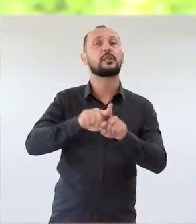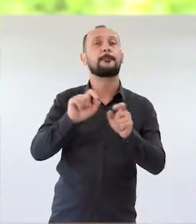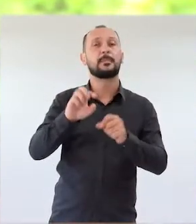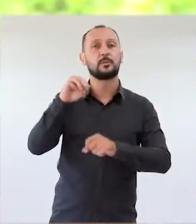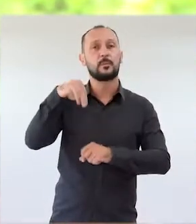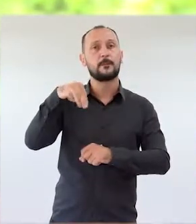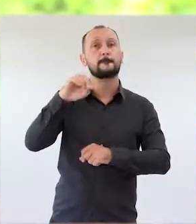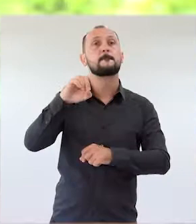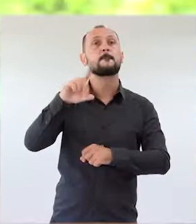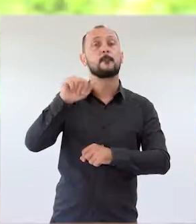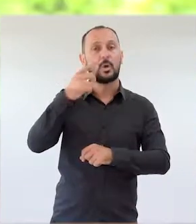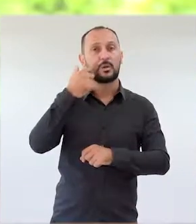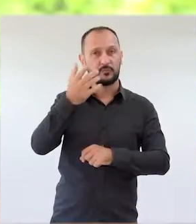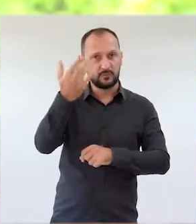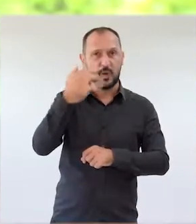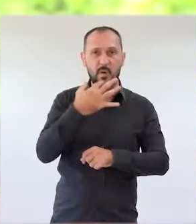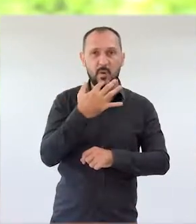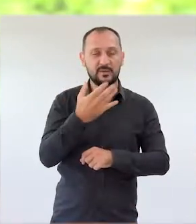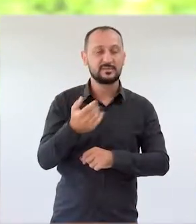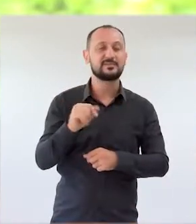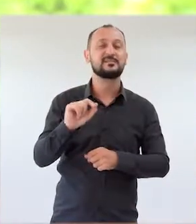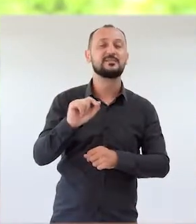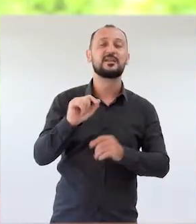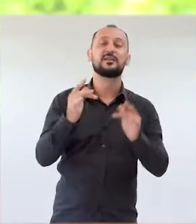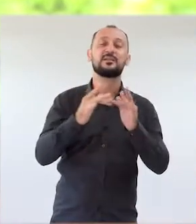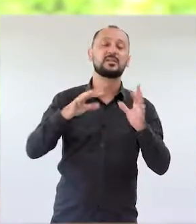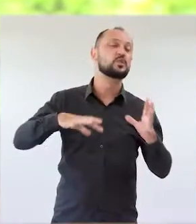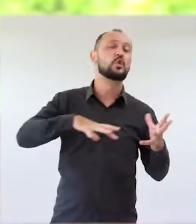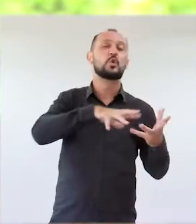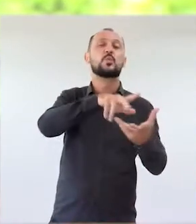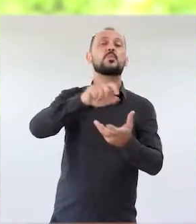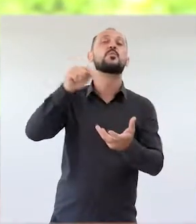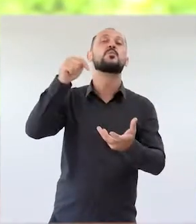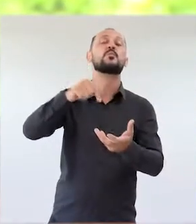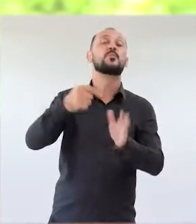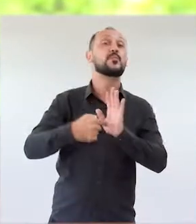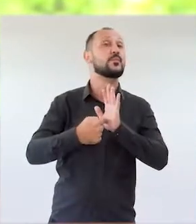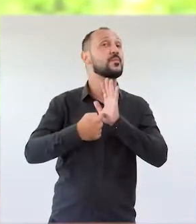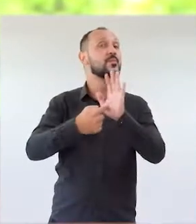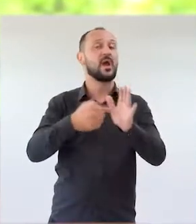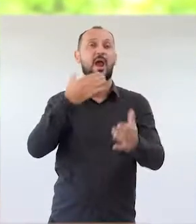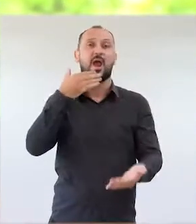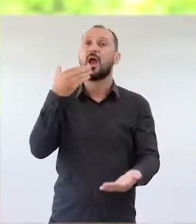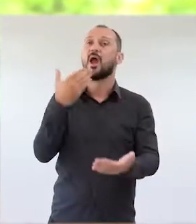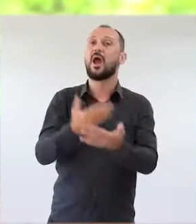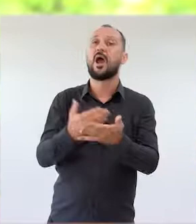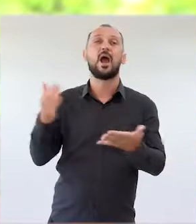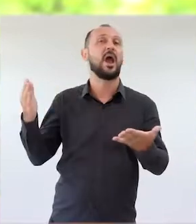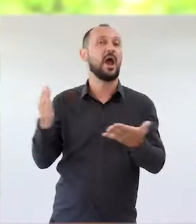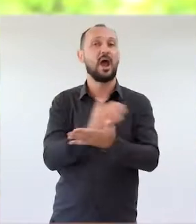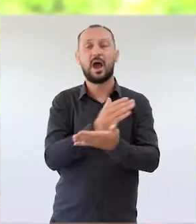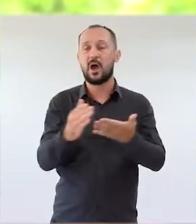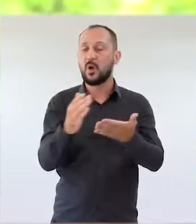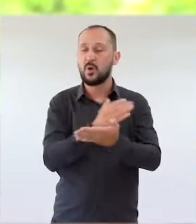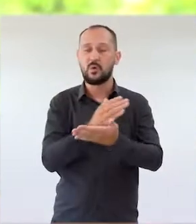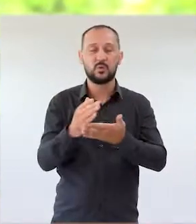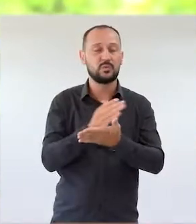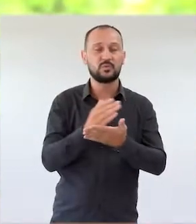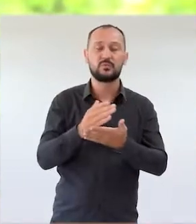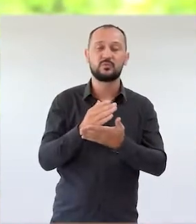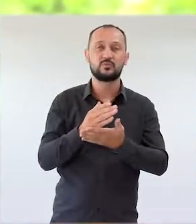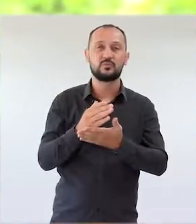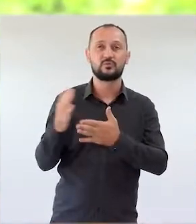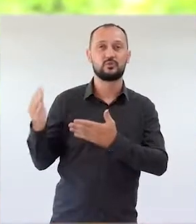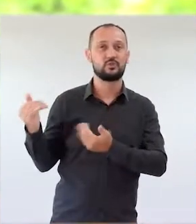moda. Venha conhecer e explorar um pouco mais desse mundo que exerce tanto fascínio entre